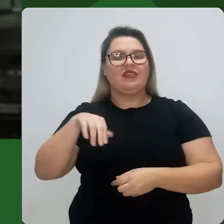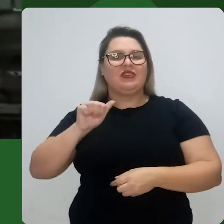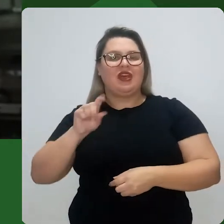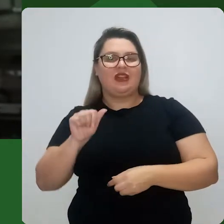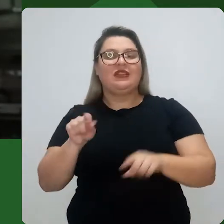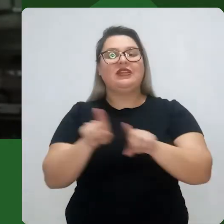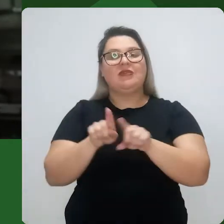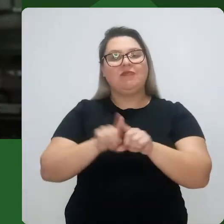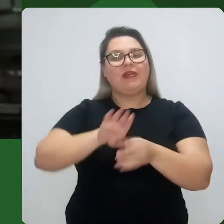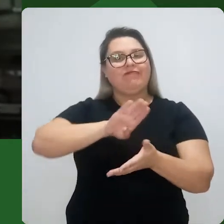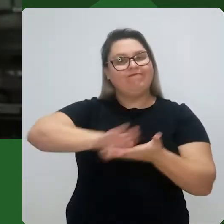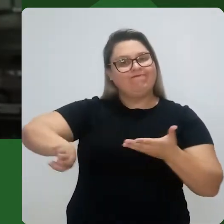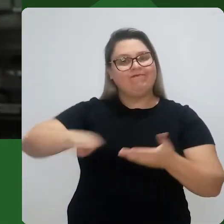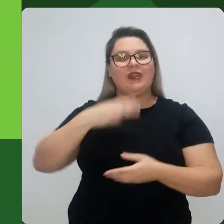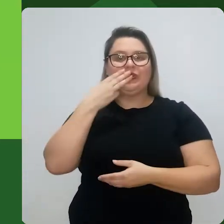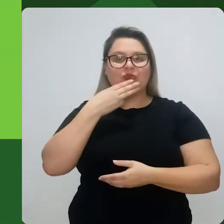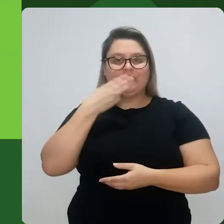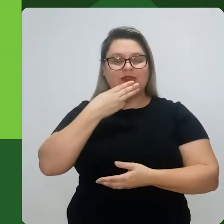que não contenha açúcar.